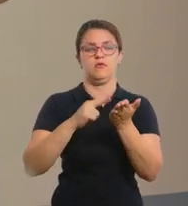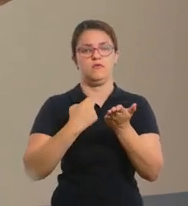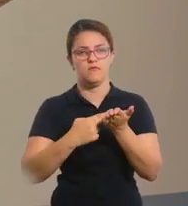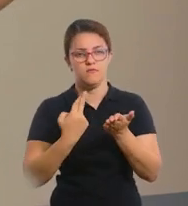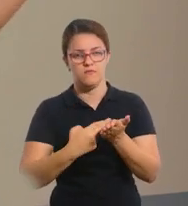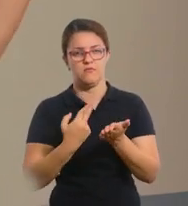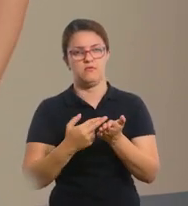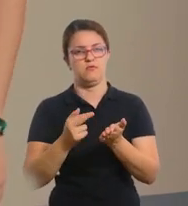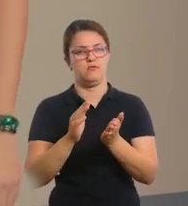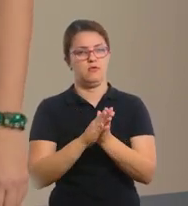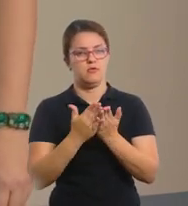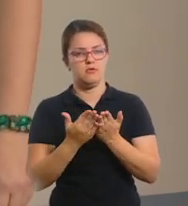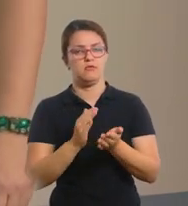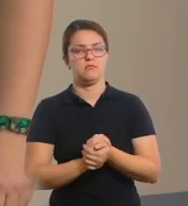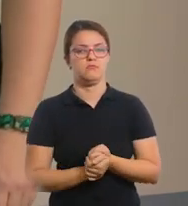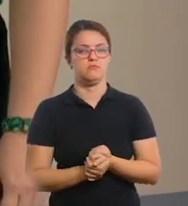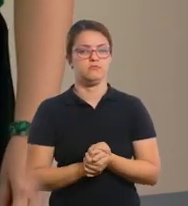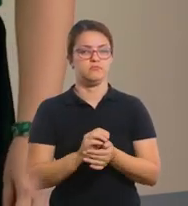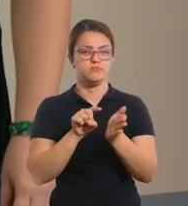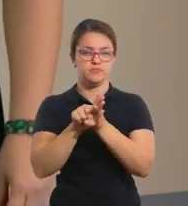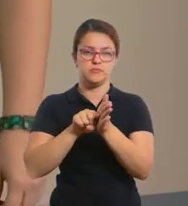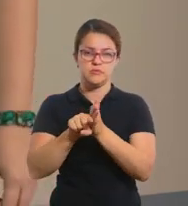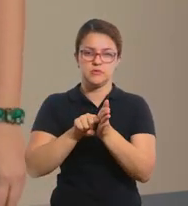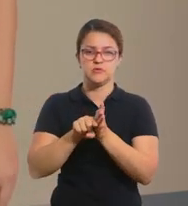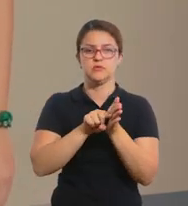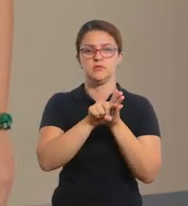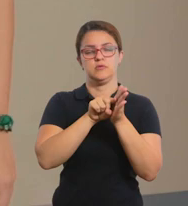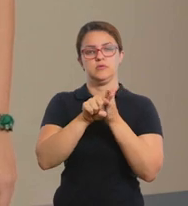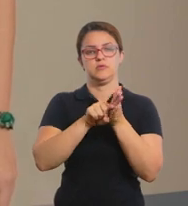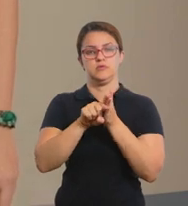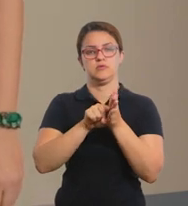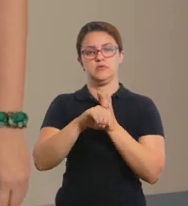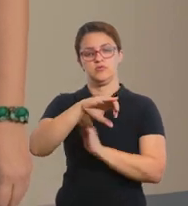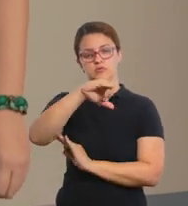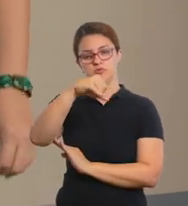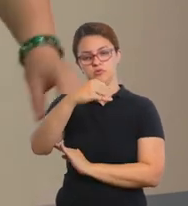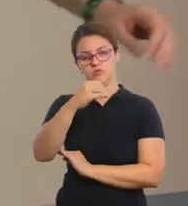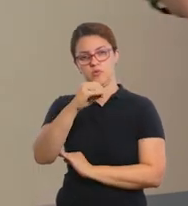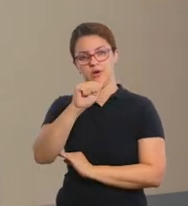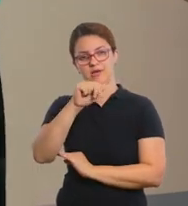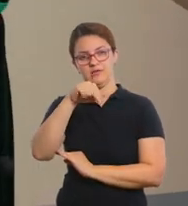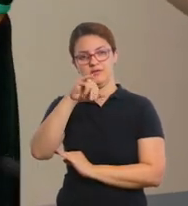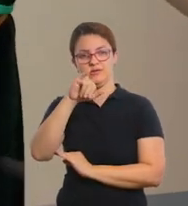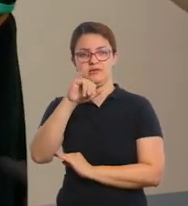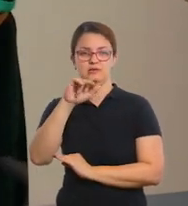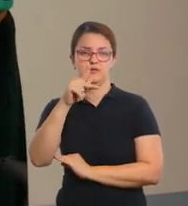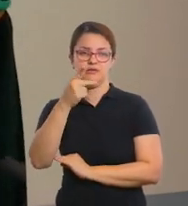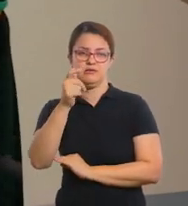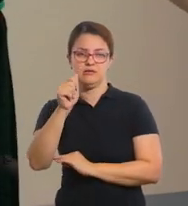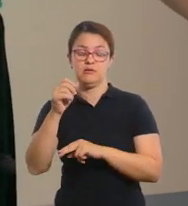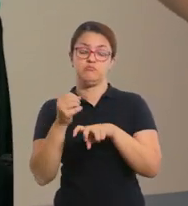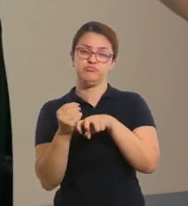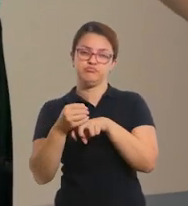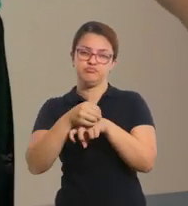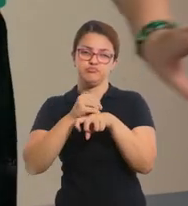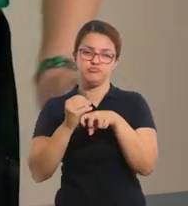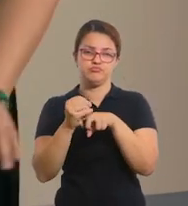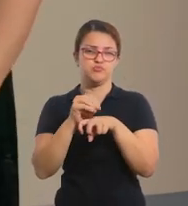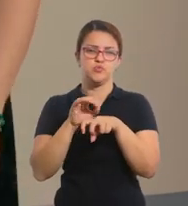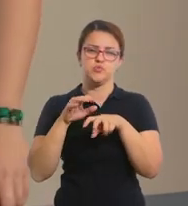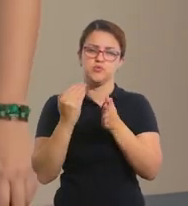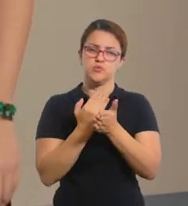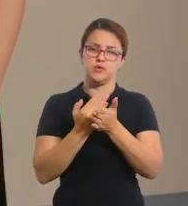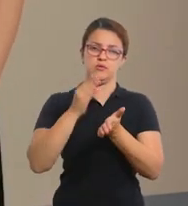e revistas sobre a joaninha e sim certo isso aqui tá bom você vai para o registrar tudo no seu